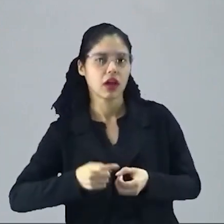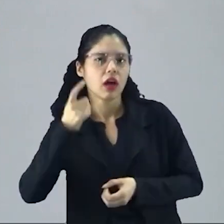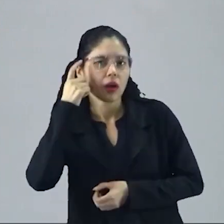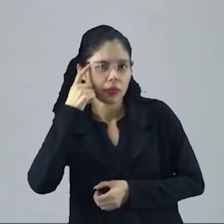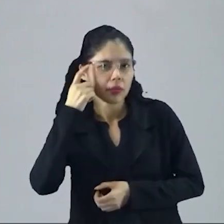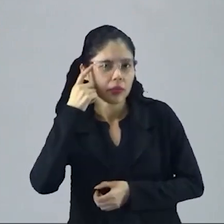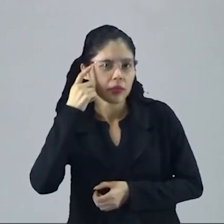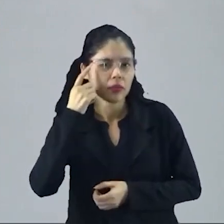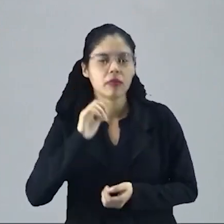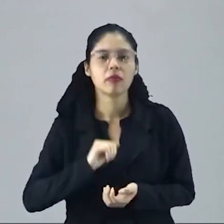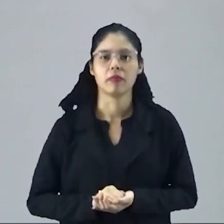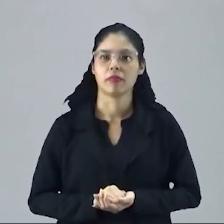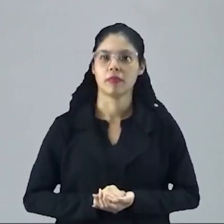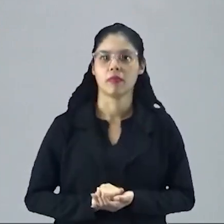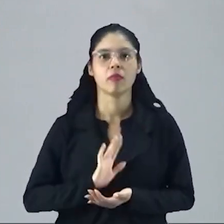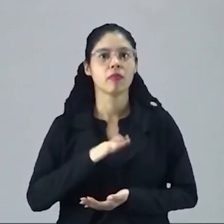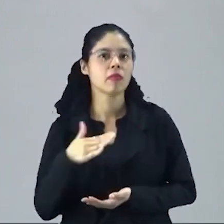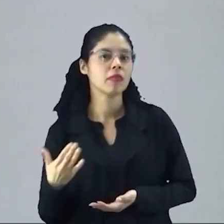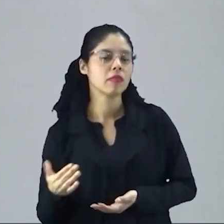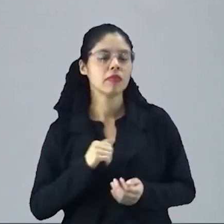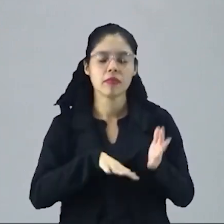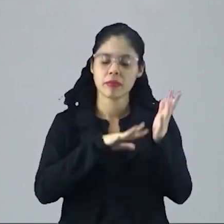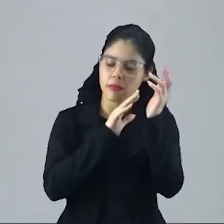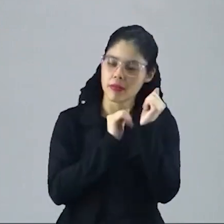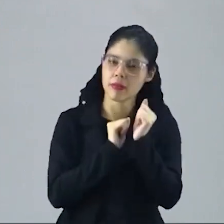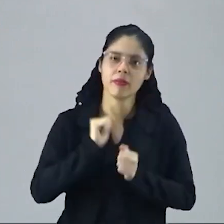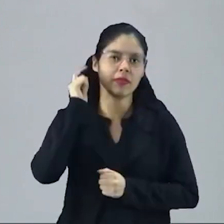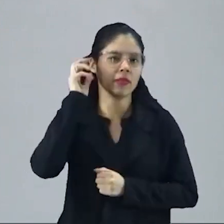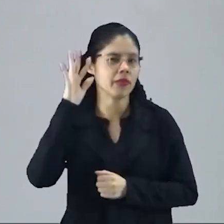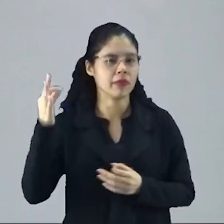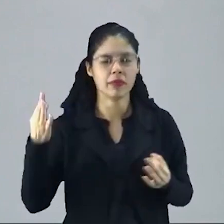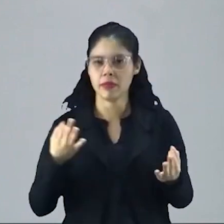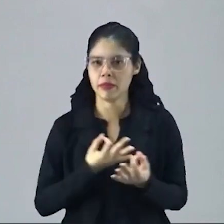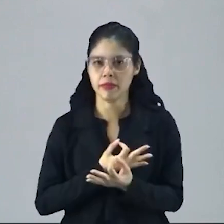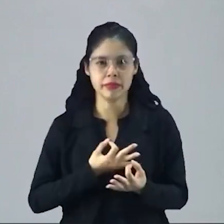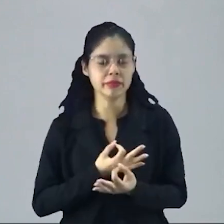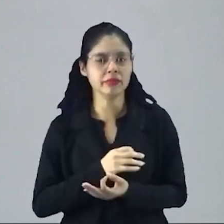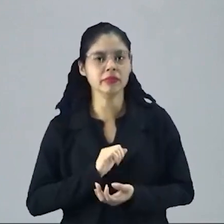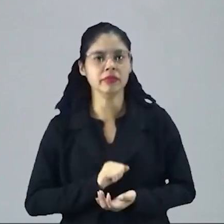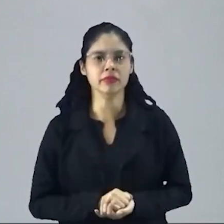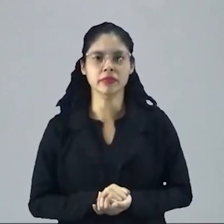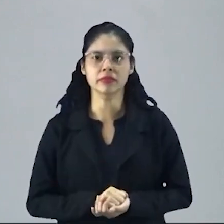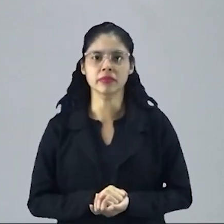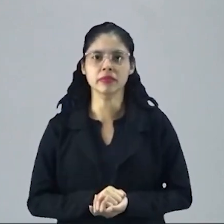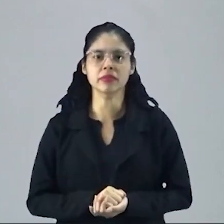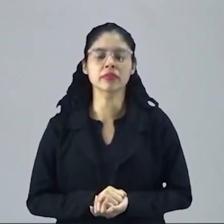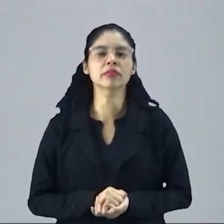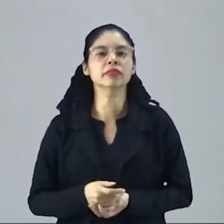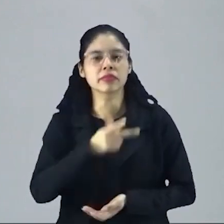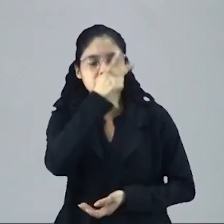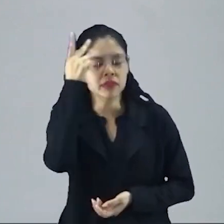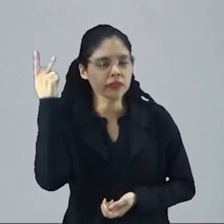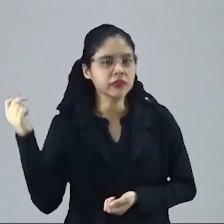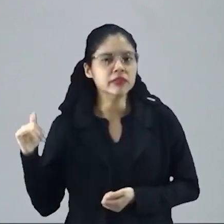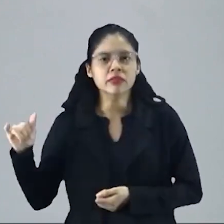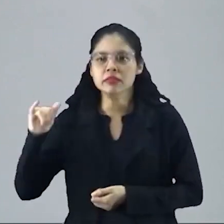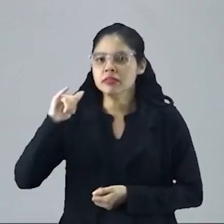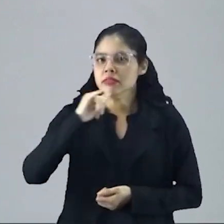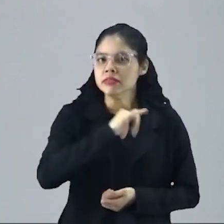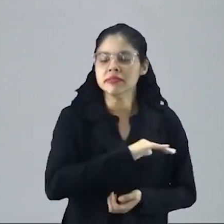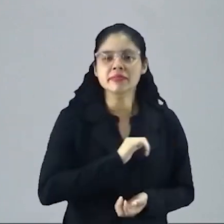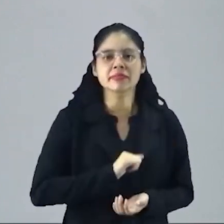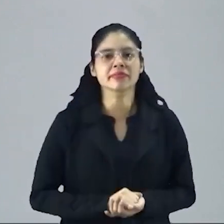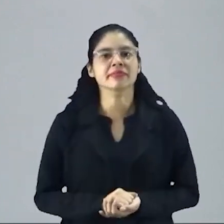sua mente, o subconsciente, enquanto você dorme, que são fantásticas, né? As pessoas voando,